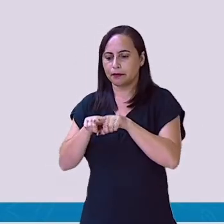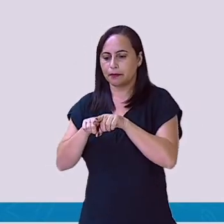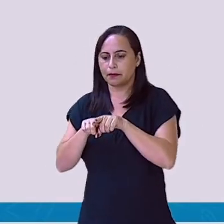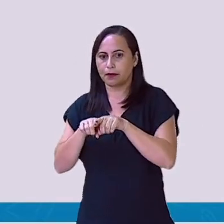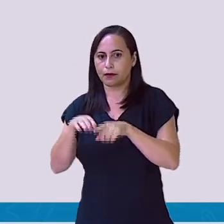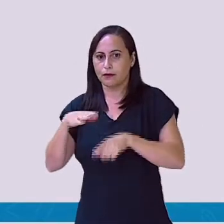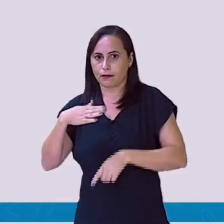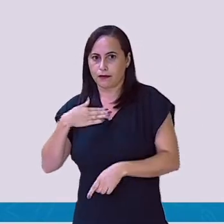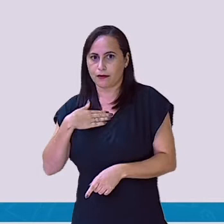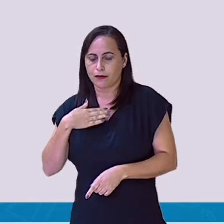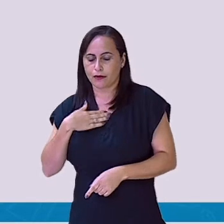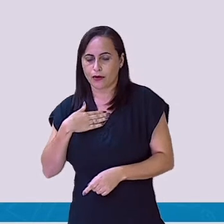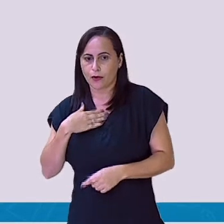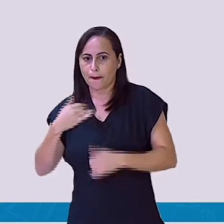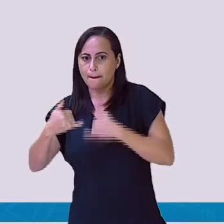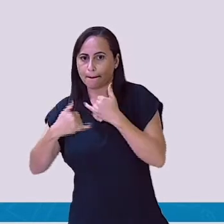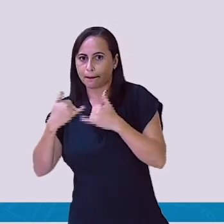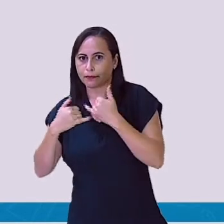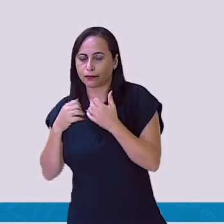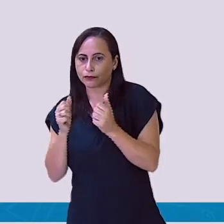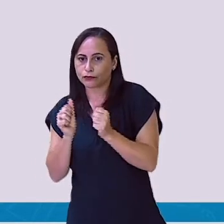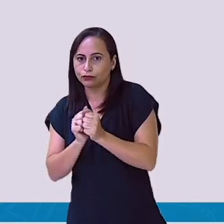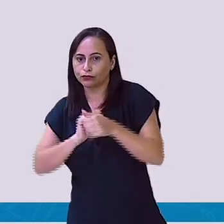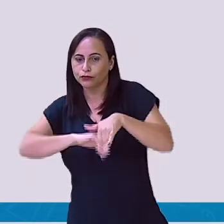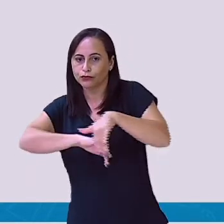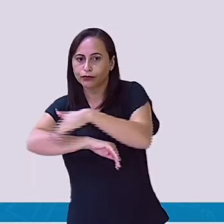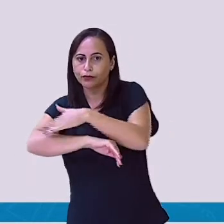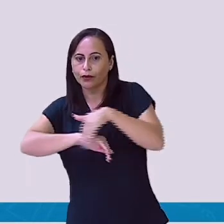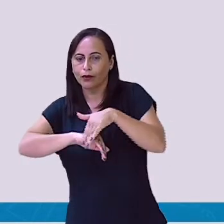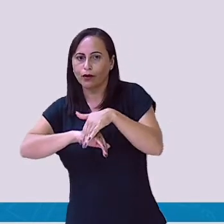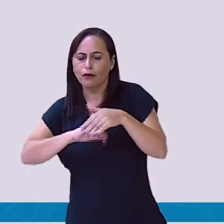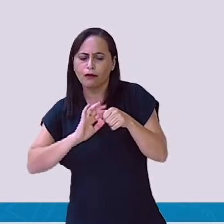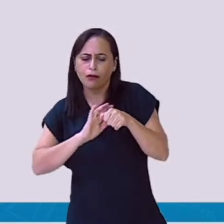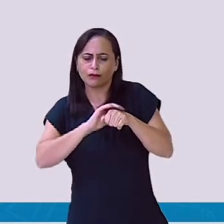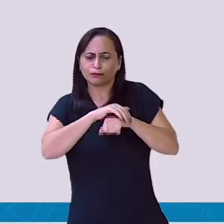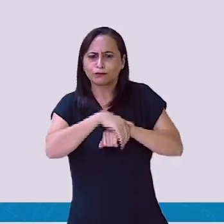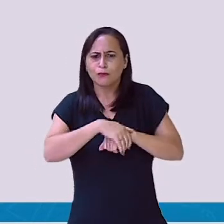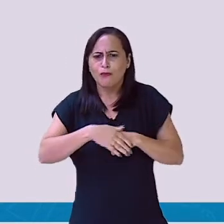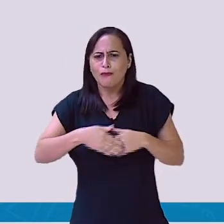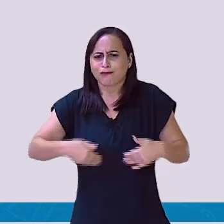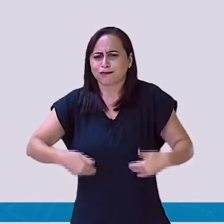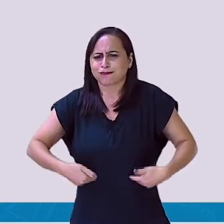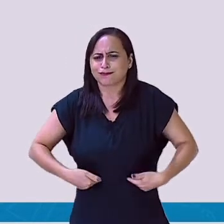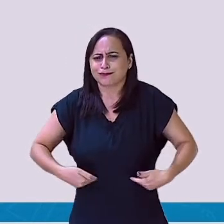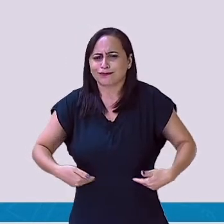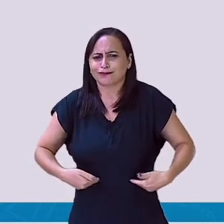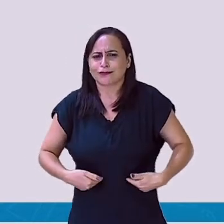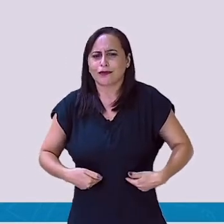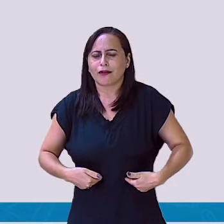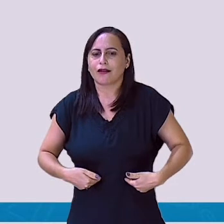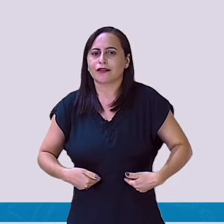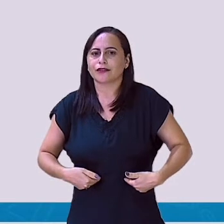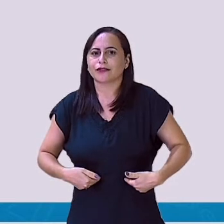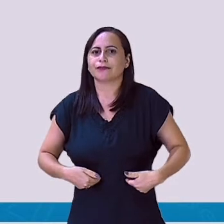na rua quando escureceu e o meu estômago roncou. Está fazendo